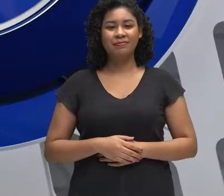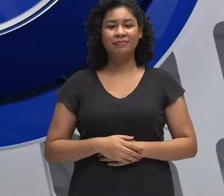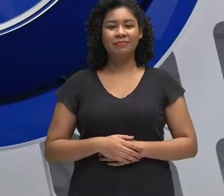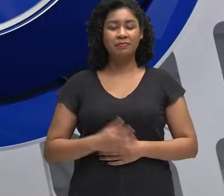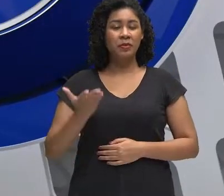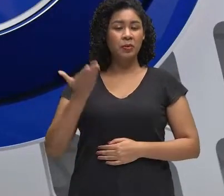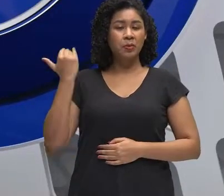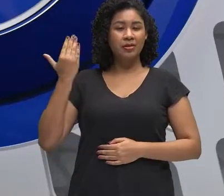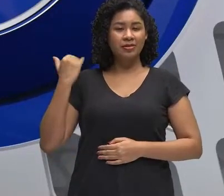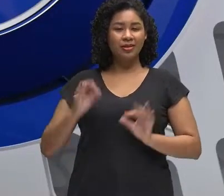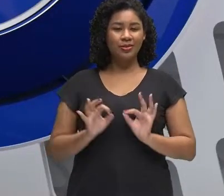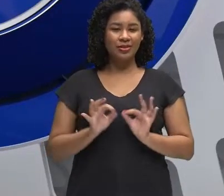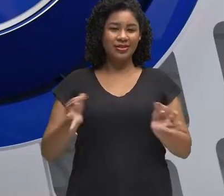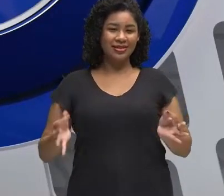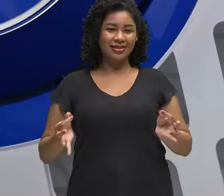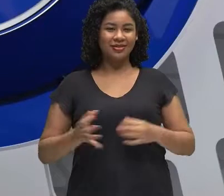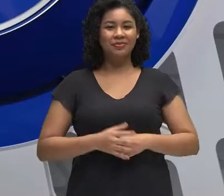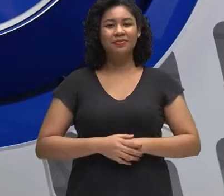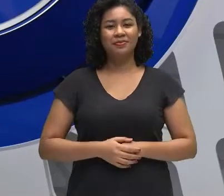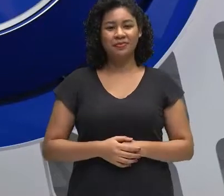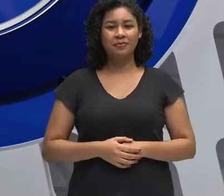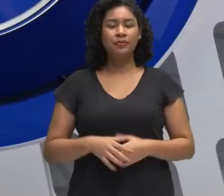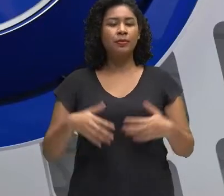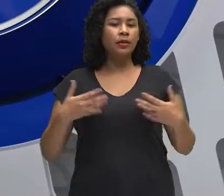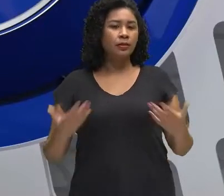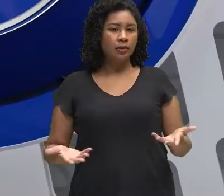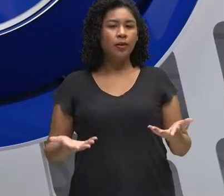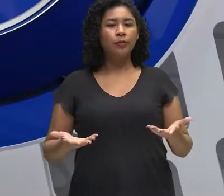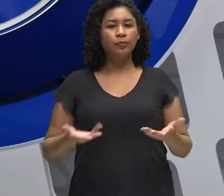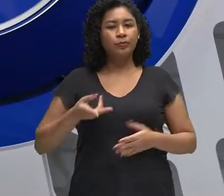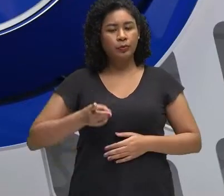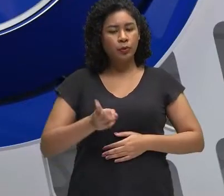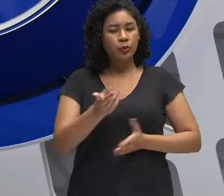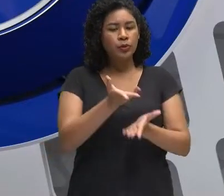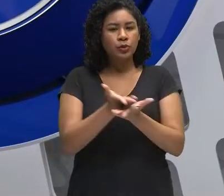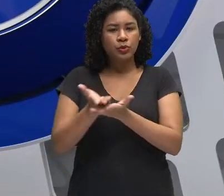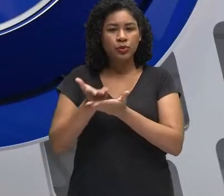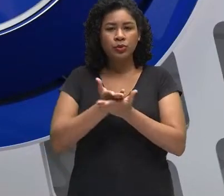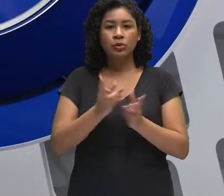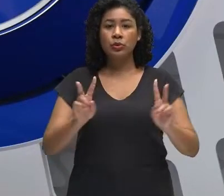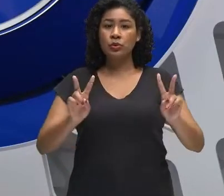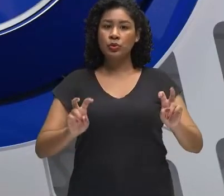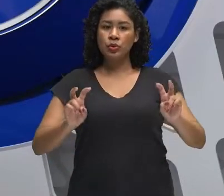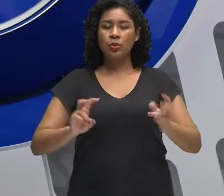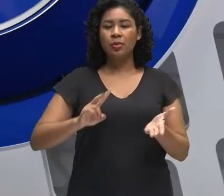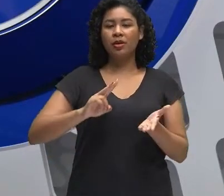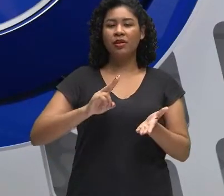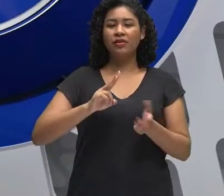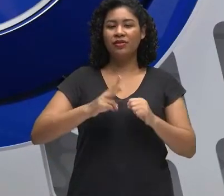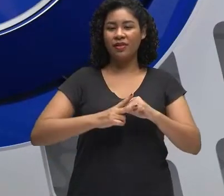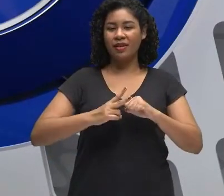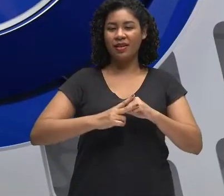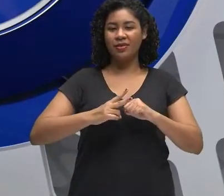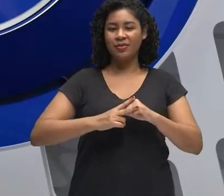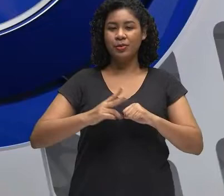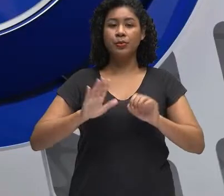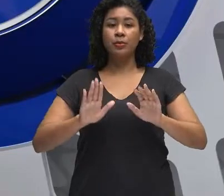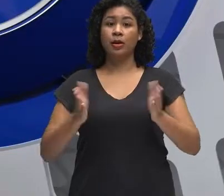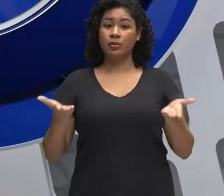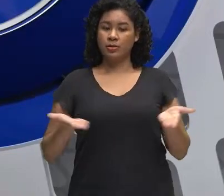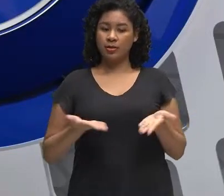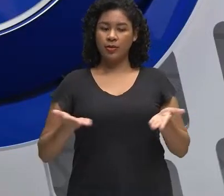passado simples. Então, nós vamos ver um pouquinho mais sobre os verbos, não é? Só que agora nós vamos falar sobre